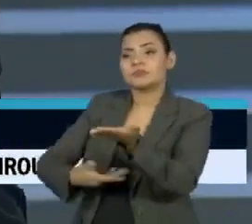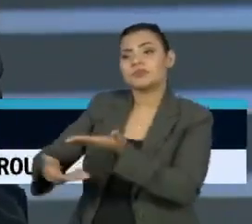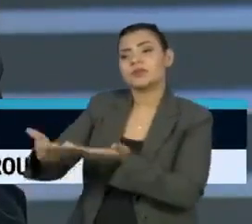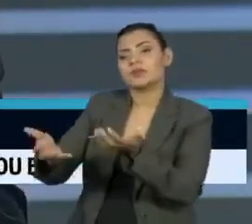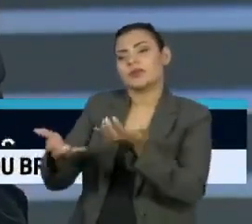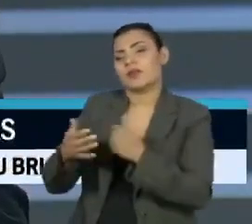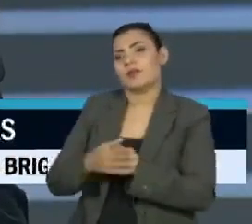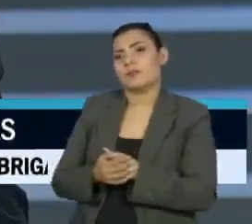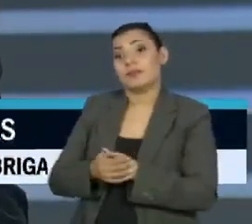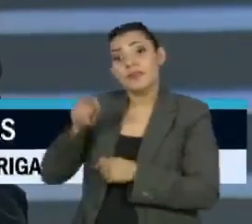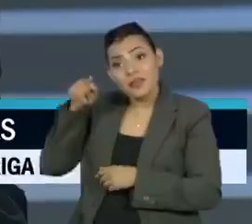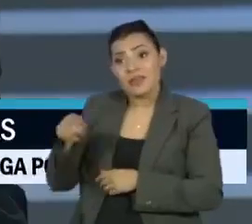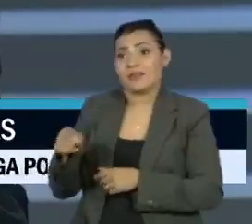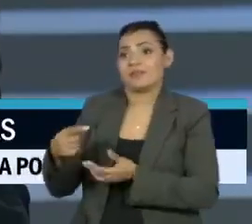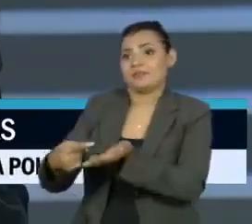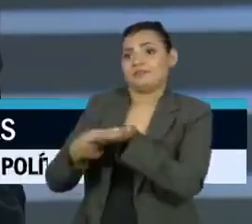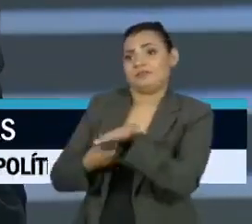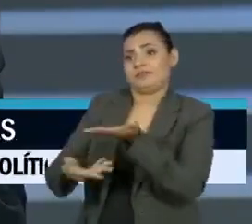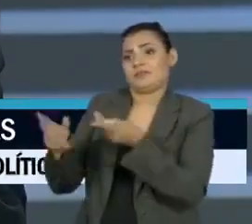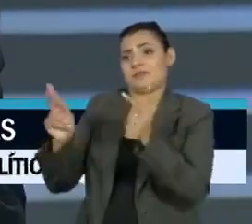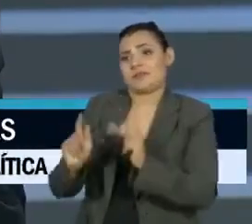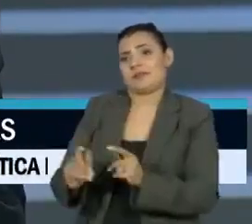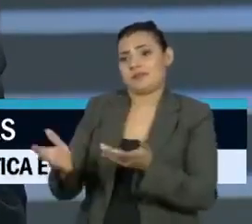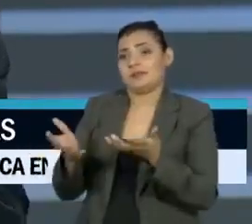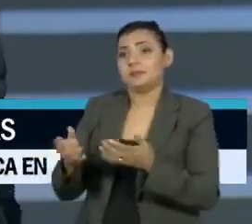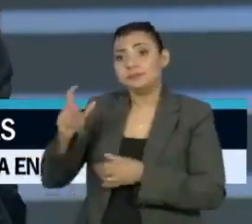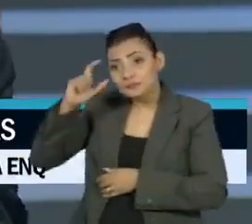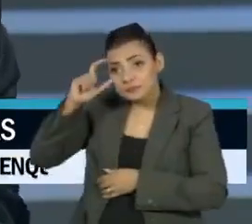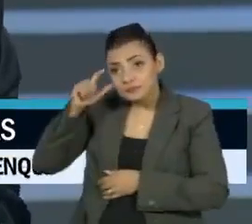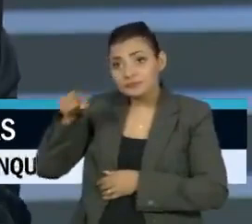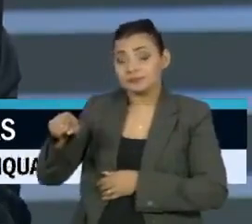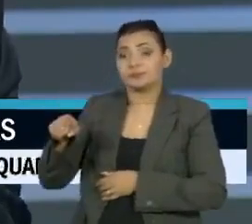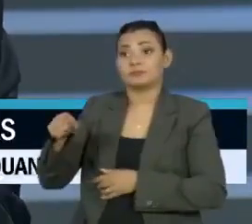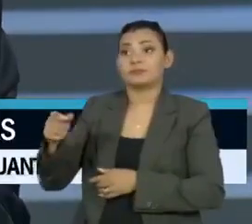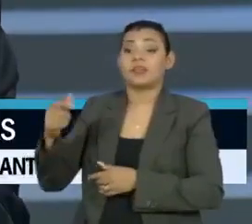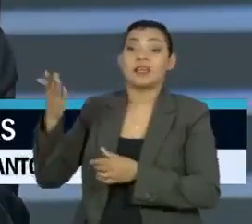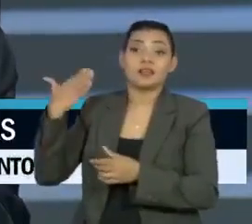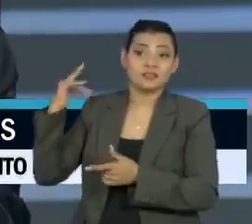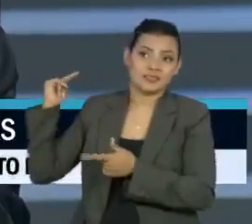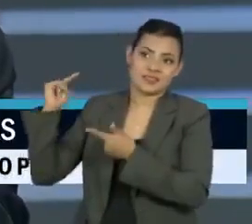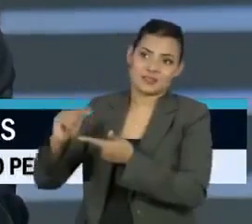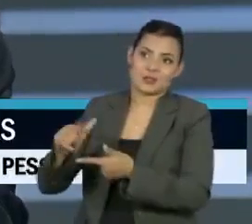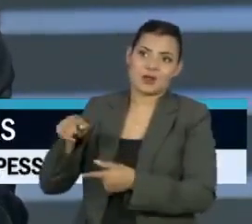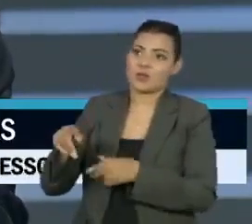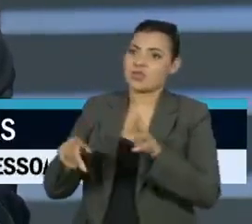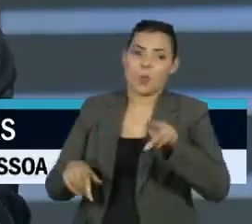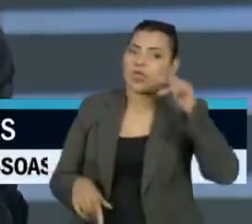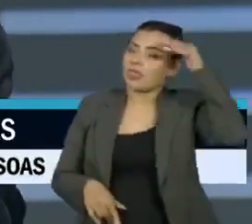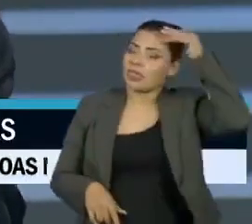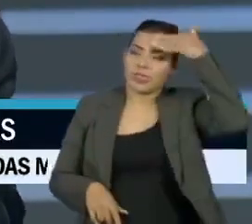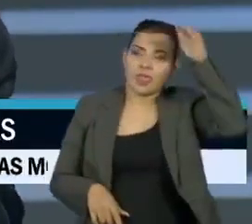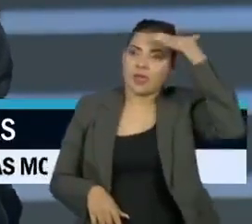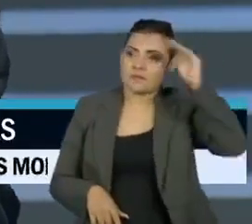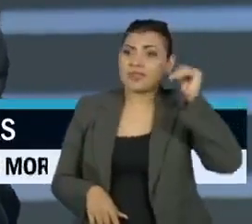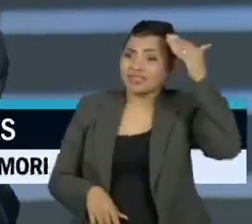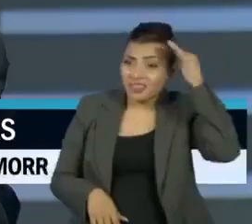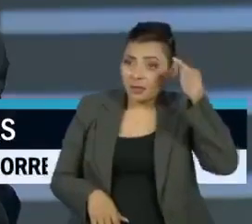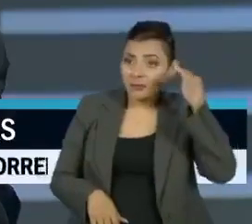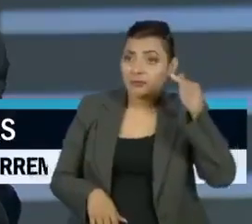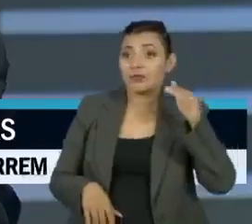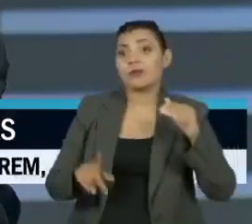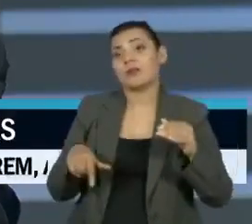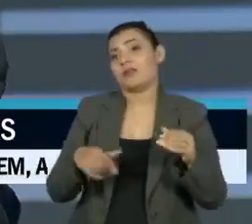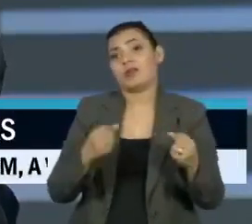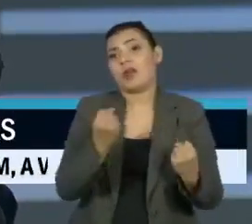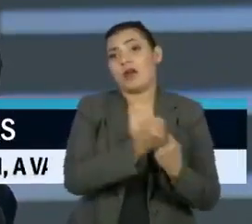é um homem the establishment não é na verdade de um baile em era o conservador da eleição não o trump tratam e